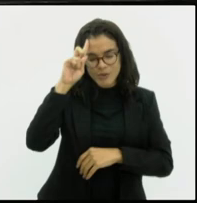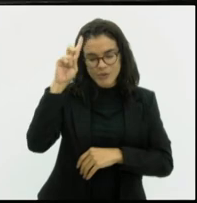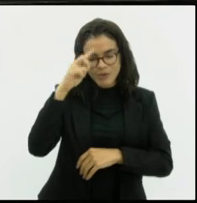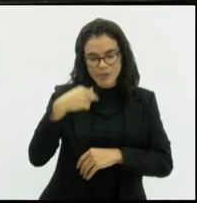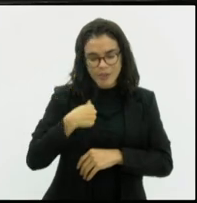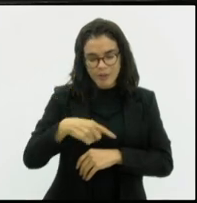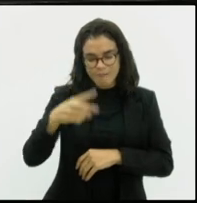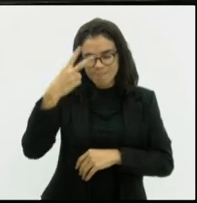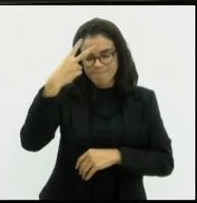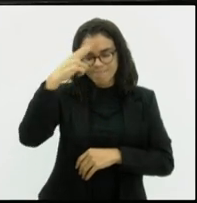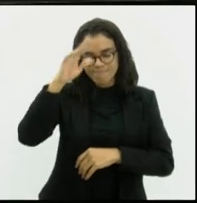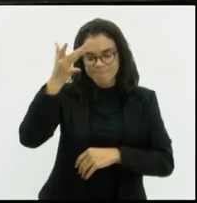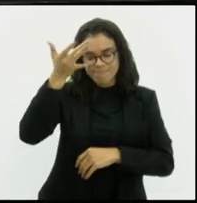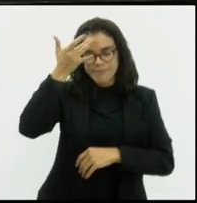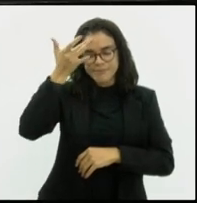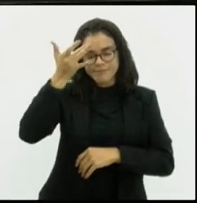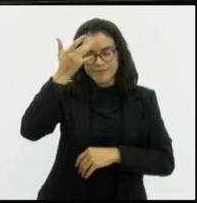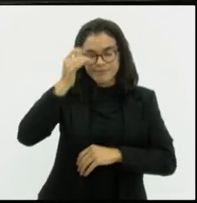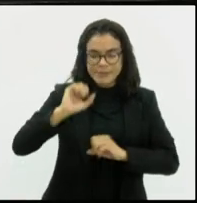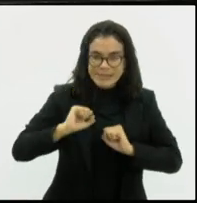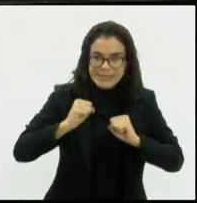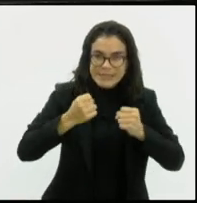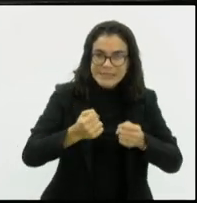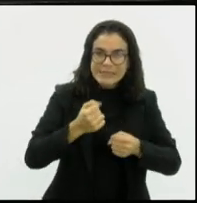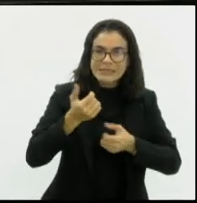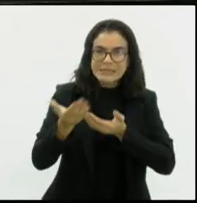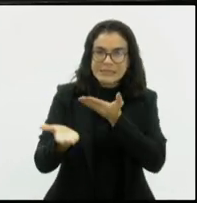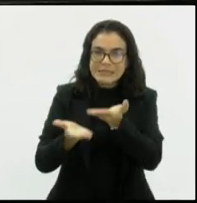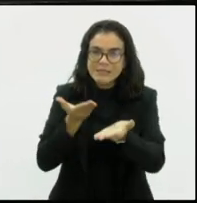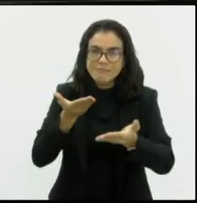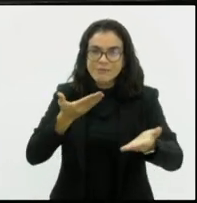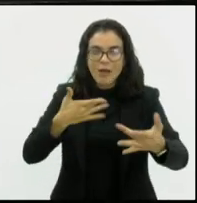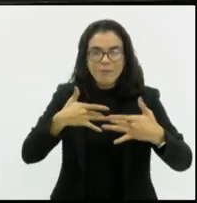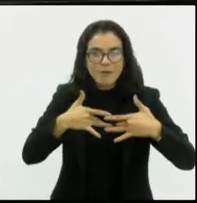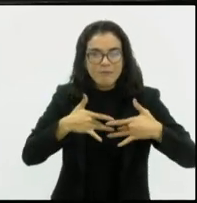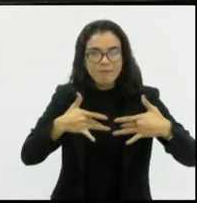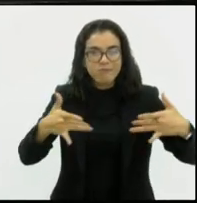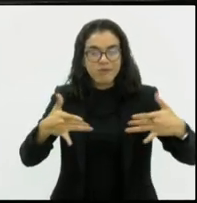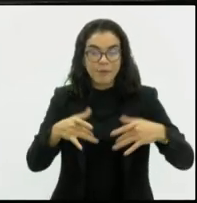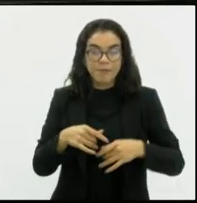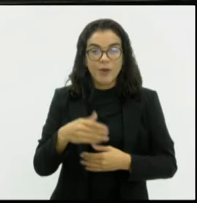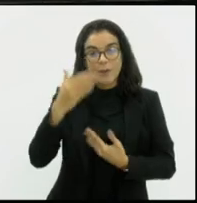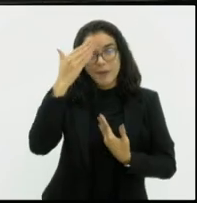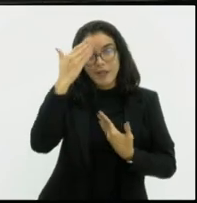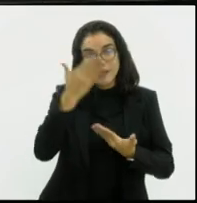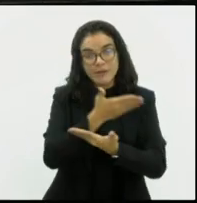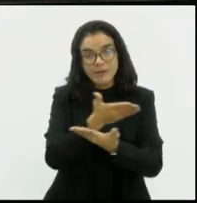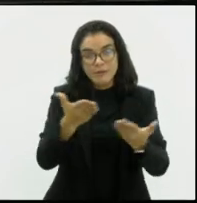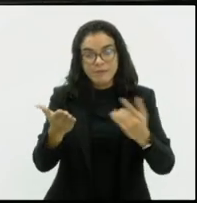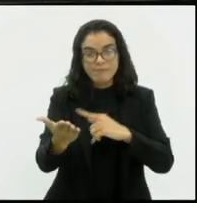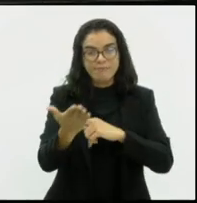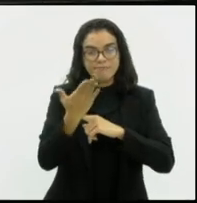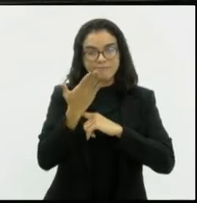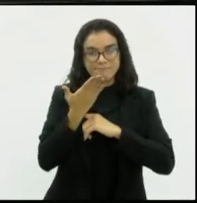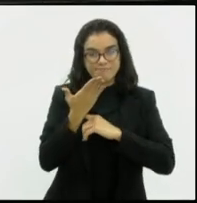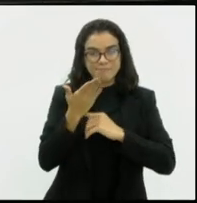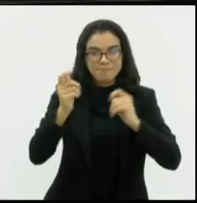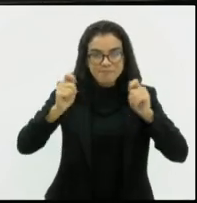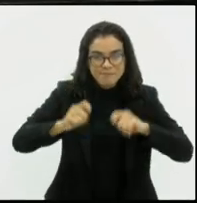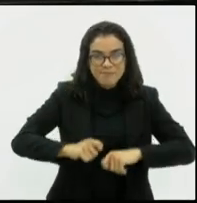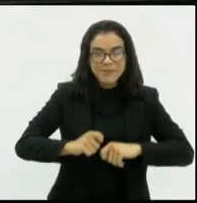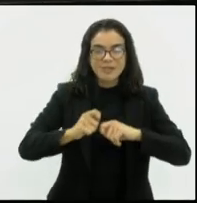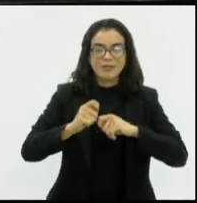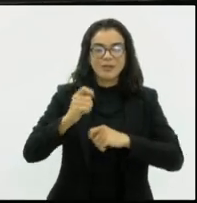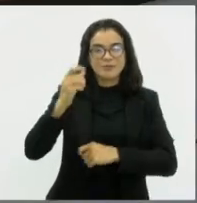da perseverança, da dedicação e do serviço altruísta. E obrigada a todos que me ajudaram a tornar esse dia possível.